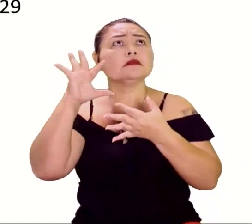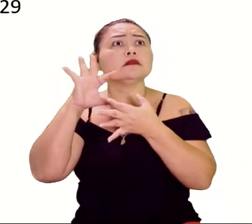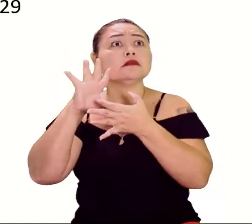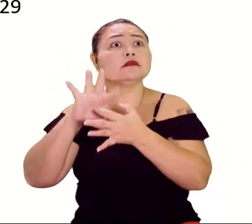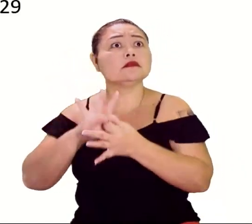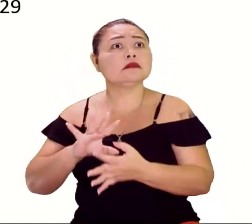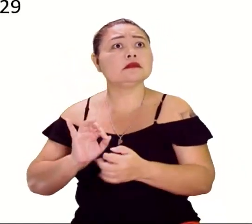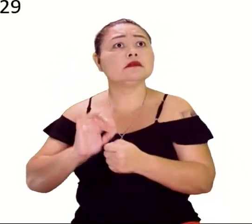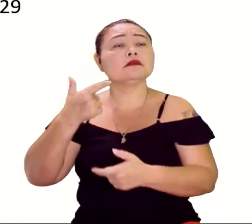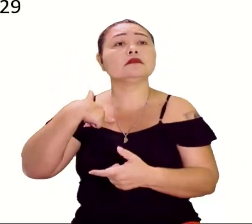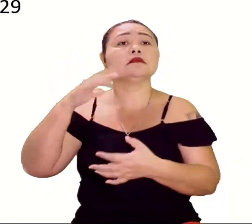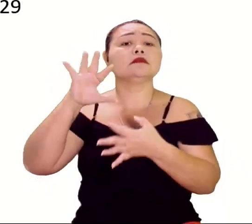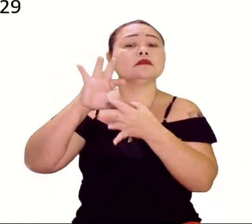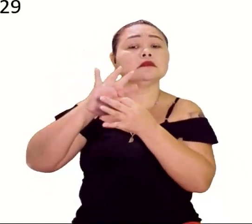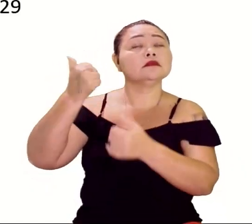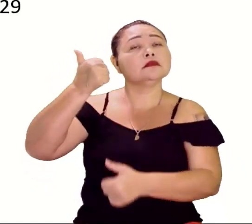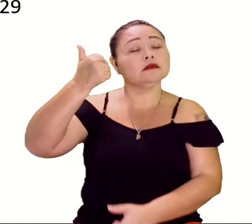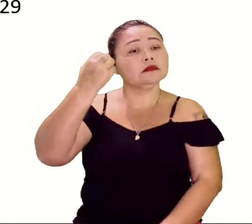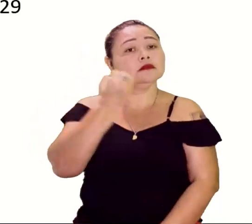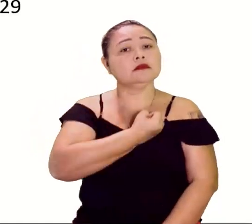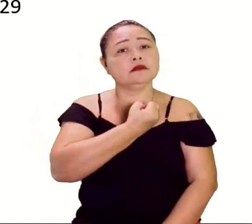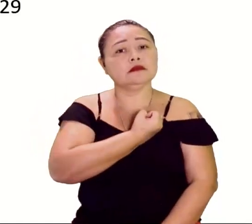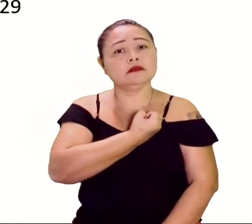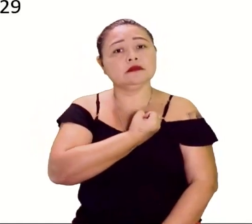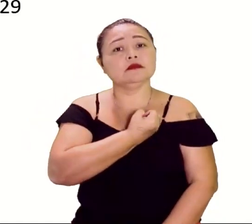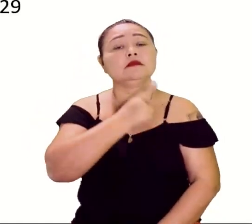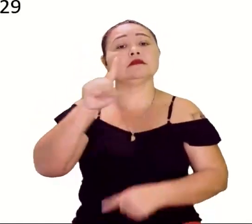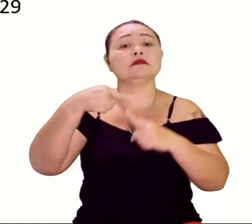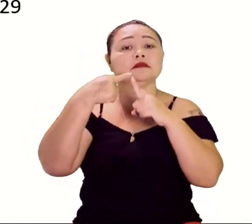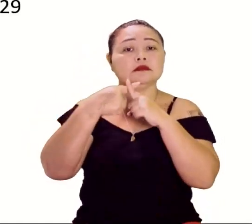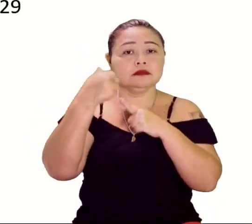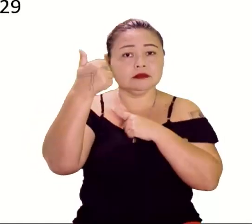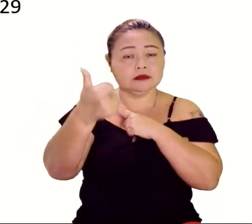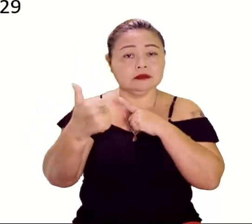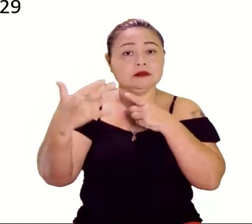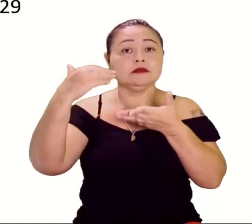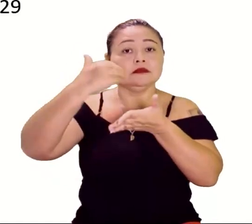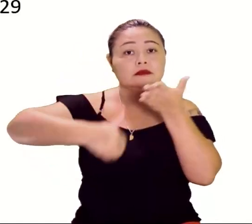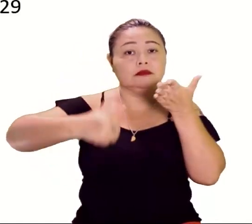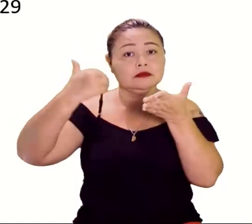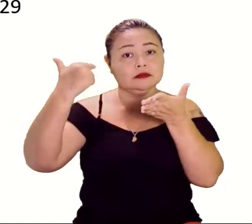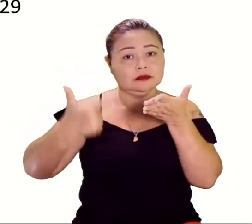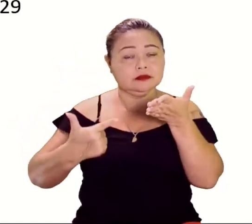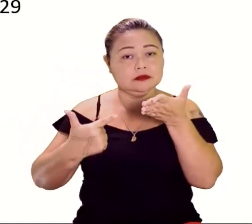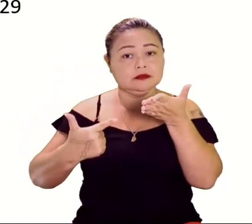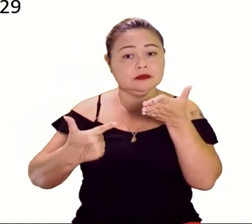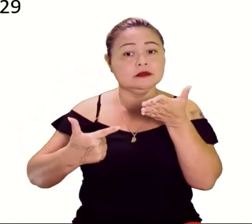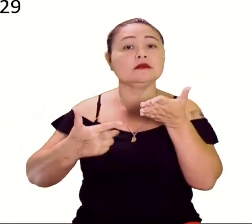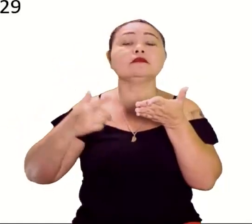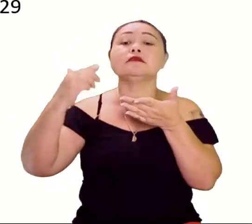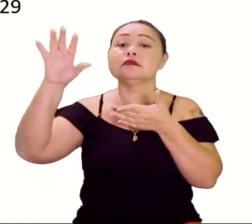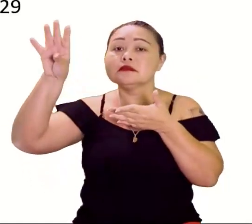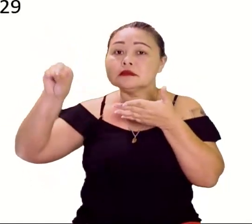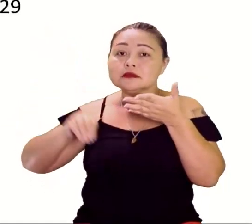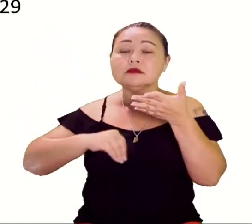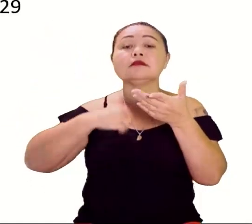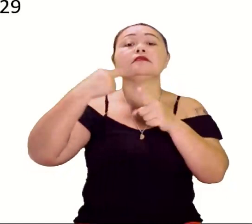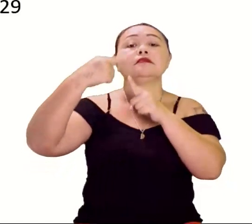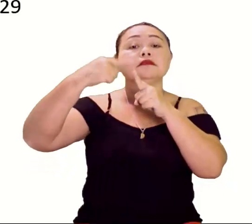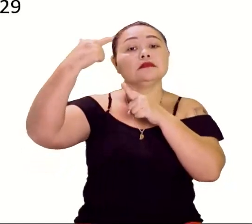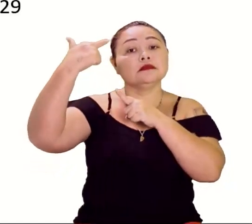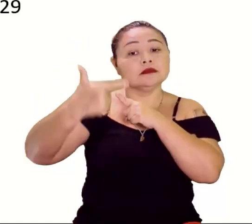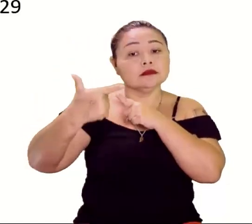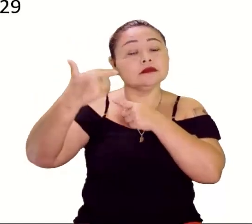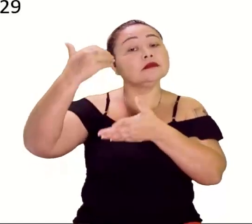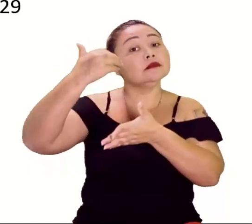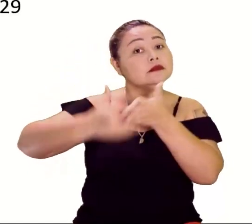Olha lá, ele pegou o primeiro número, multiplicou por 1 e tirou 2. Pegou o segundo número, multiplicou